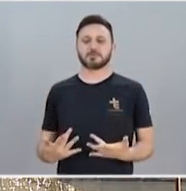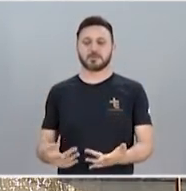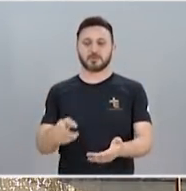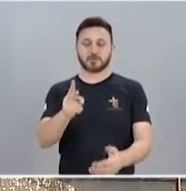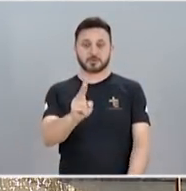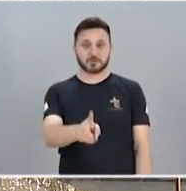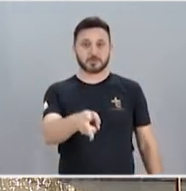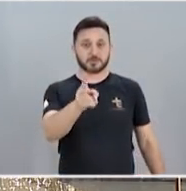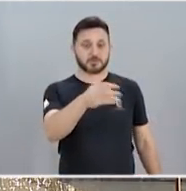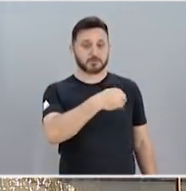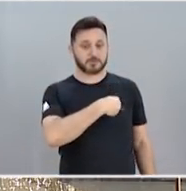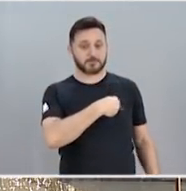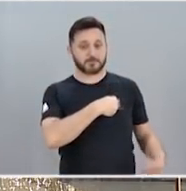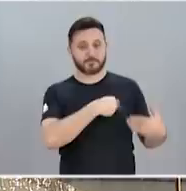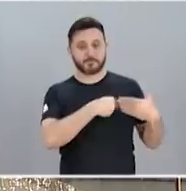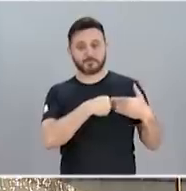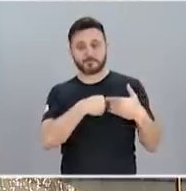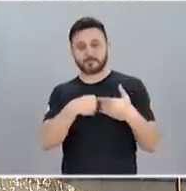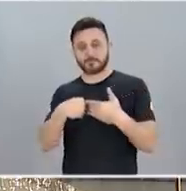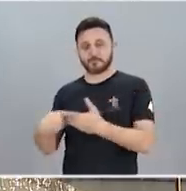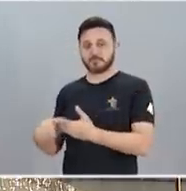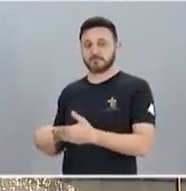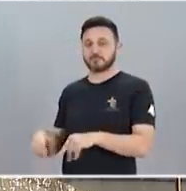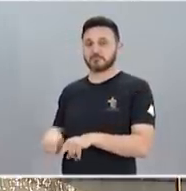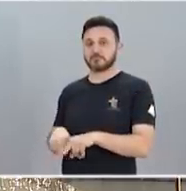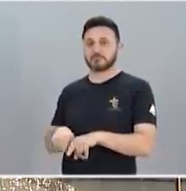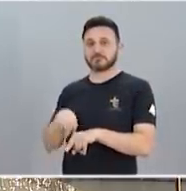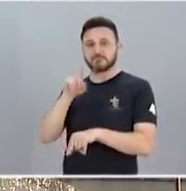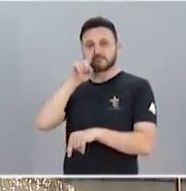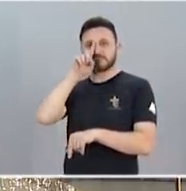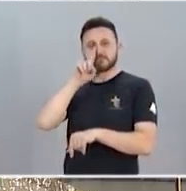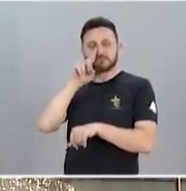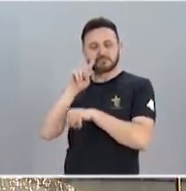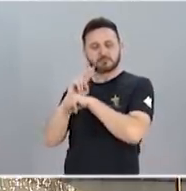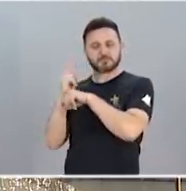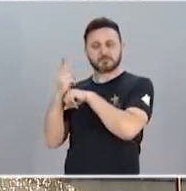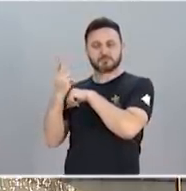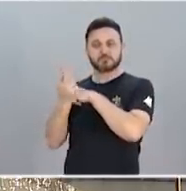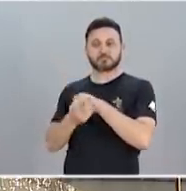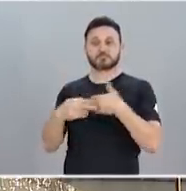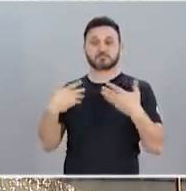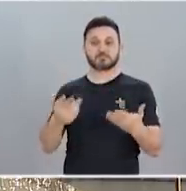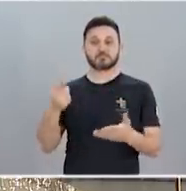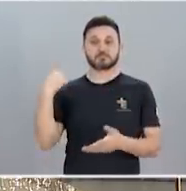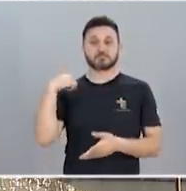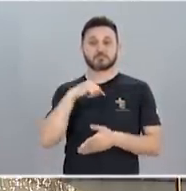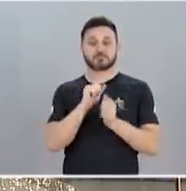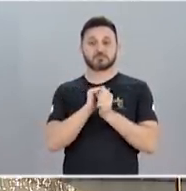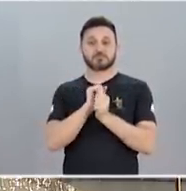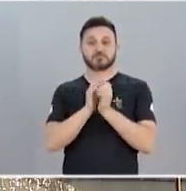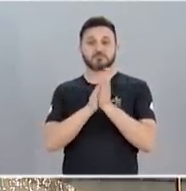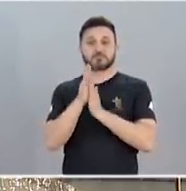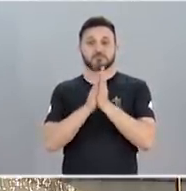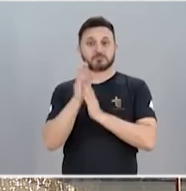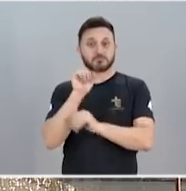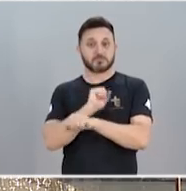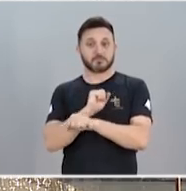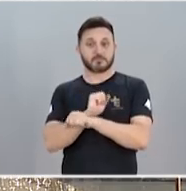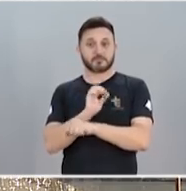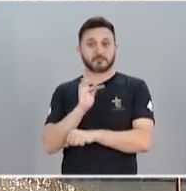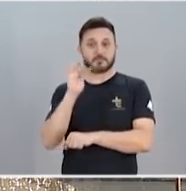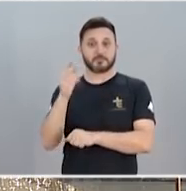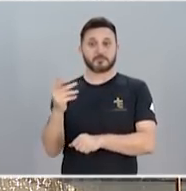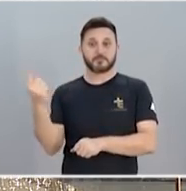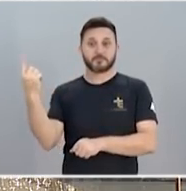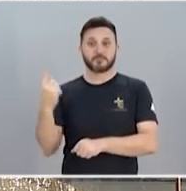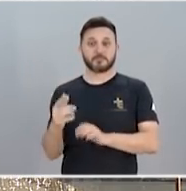vossa misericórdia, sejamos sempre livres do pecado e protegidos de todos os perigos, enquanto vivendo a esperança, aguardamos